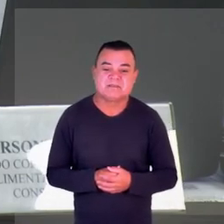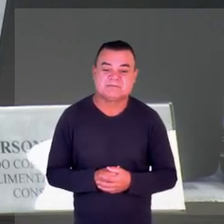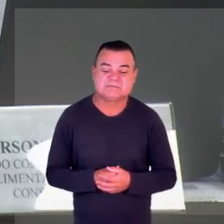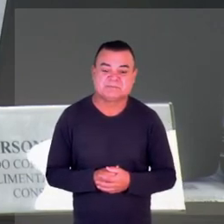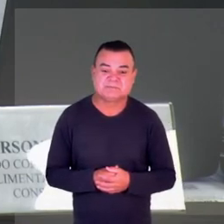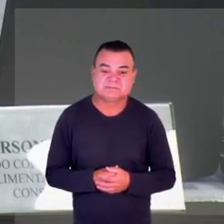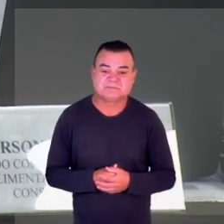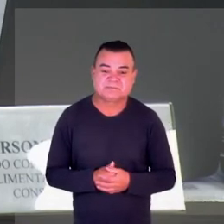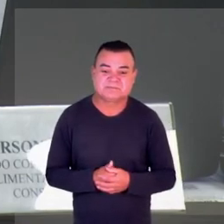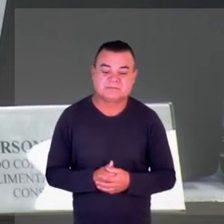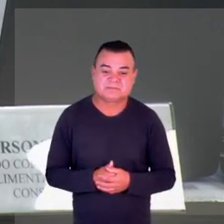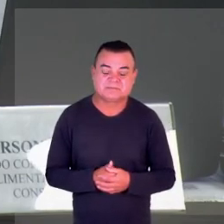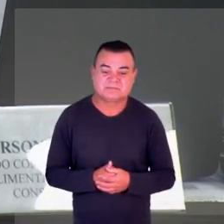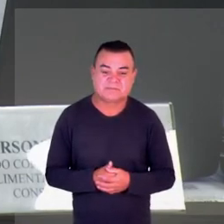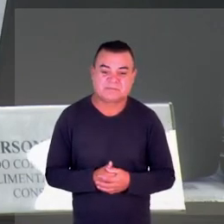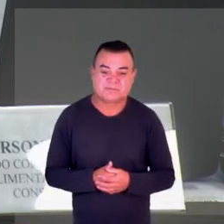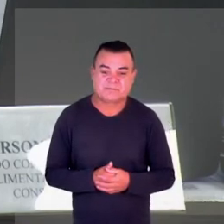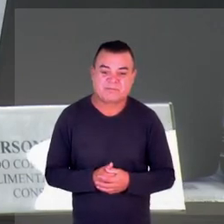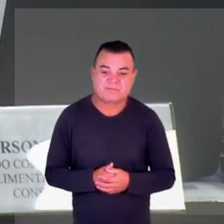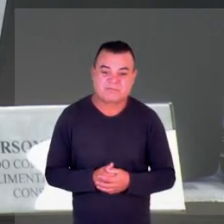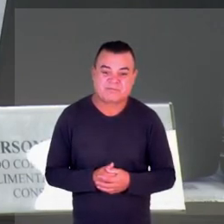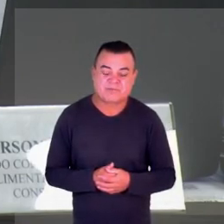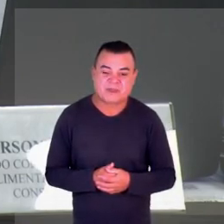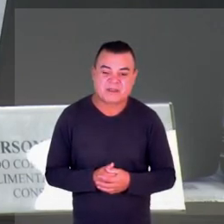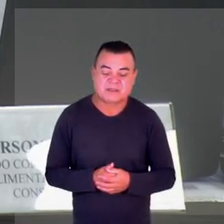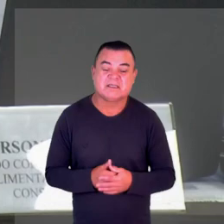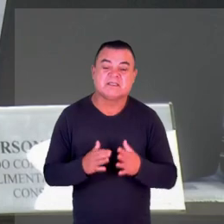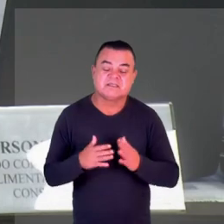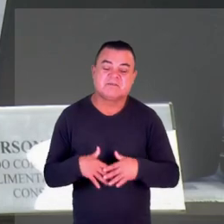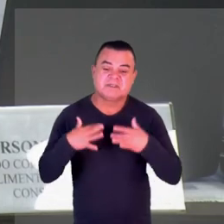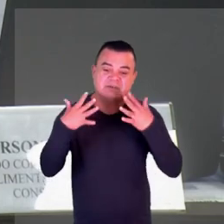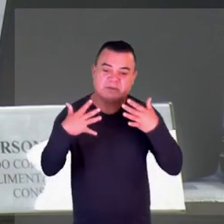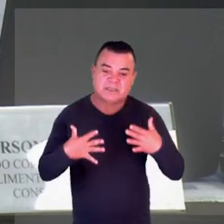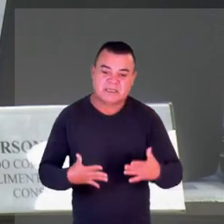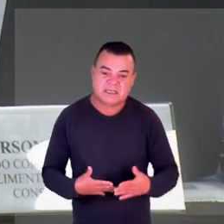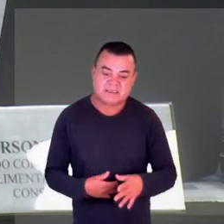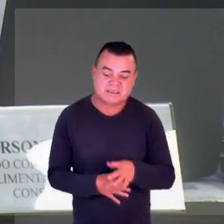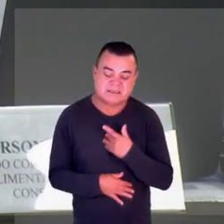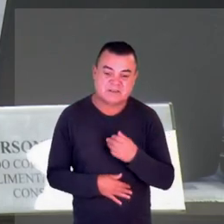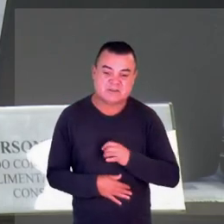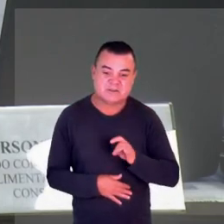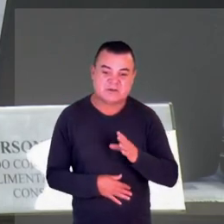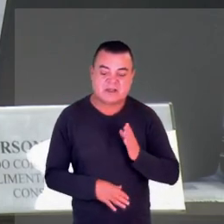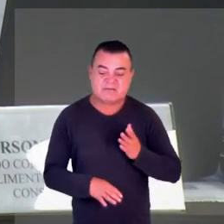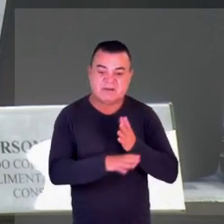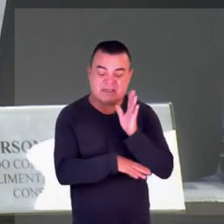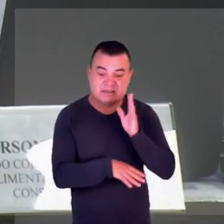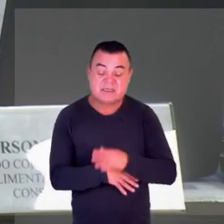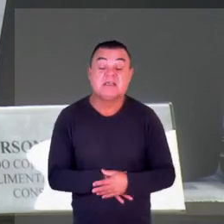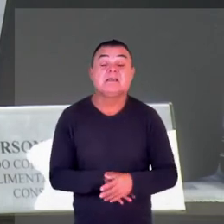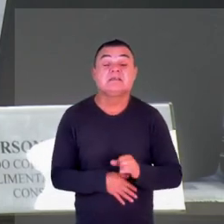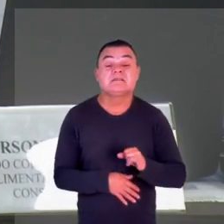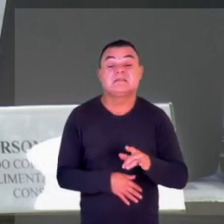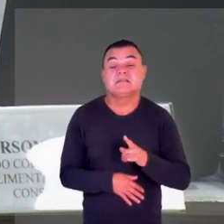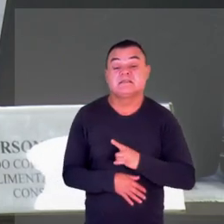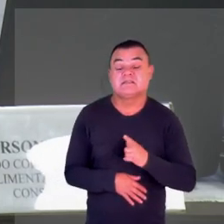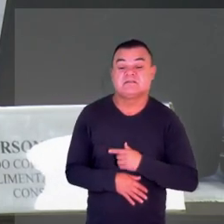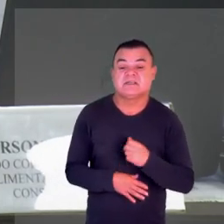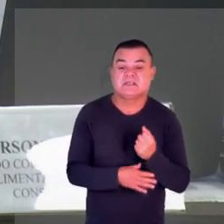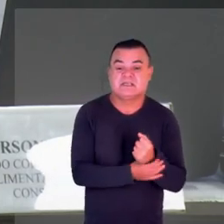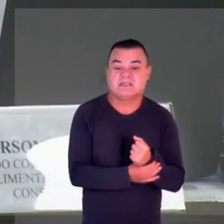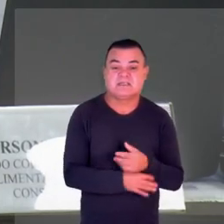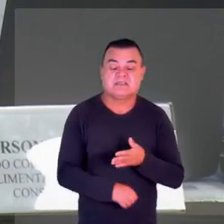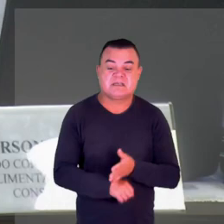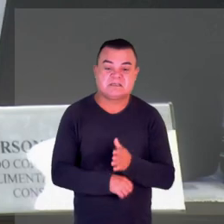essa outra parte mas tudo bem vamos lá e mas já foi dito aqui que a gente só vai avançar sobre isso se a gente tiver por exemplo e garantir